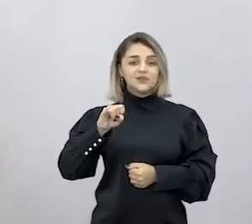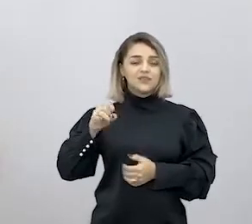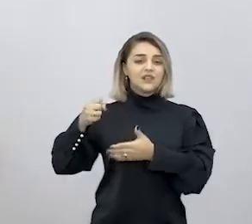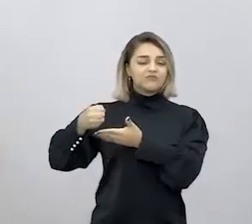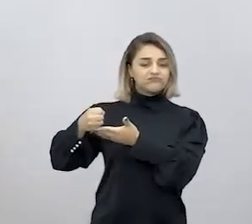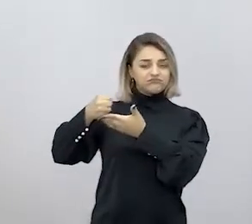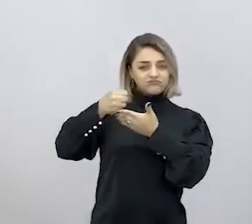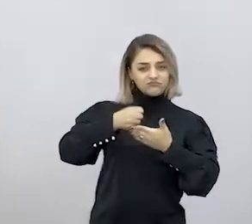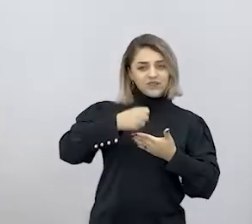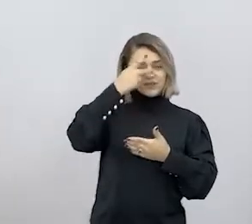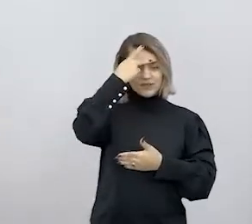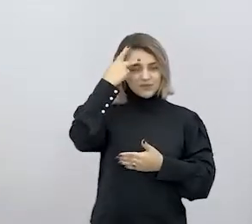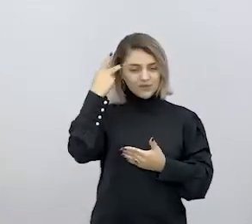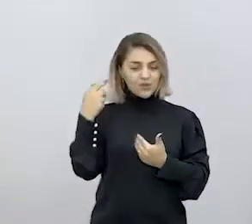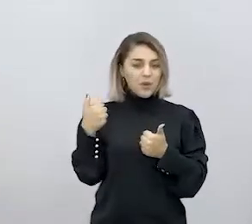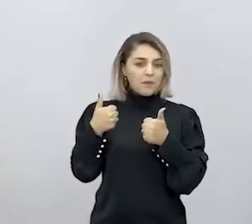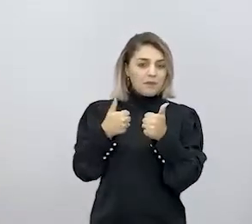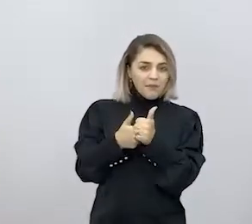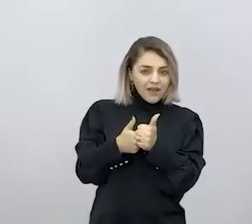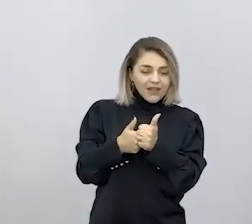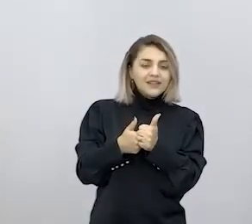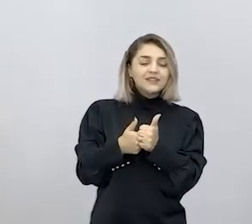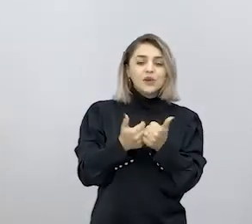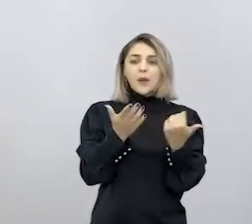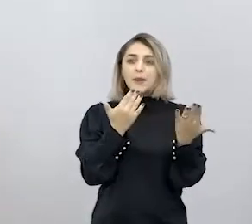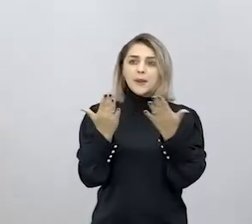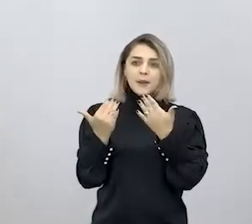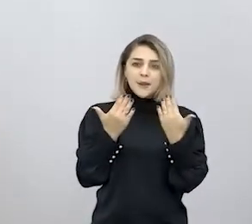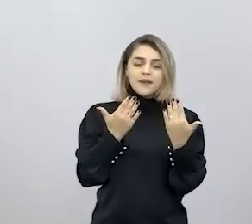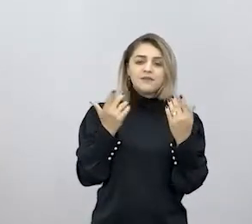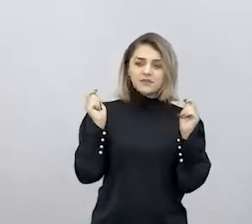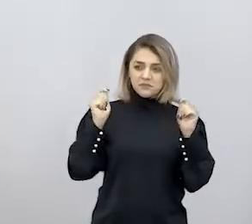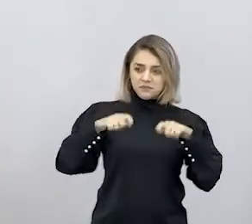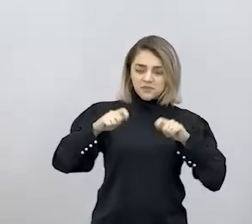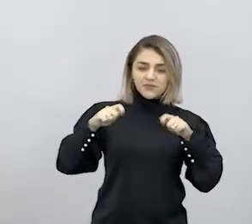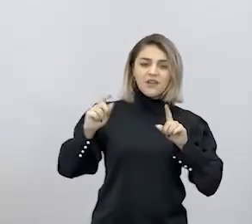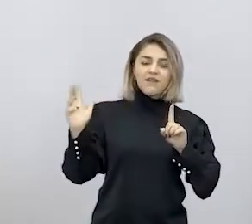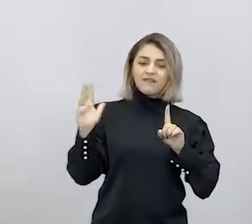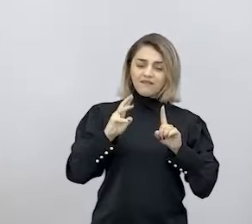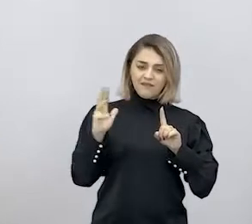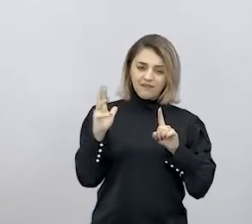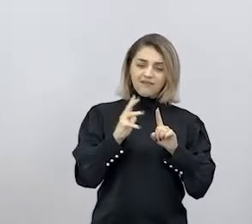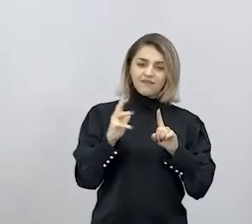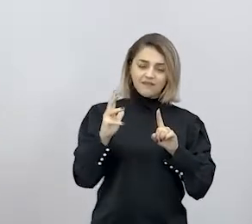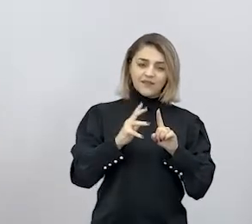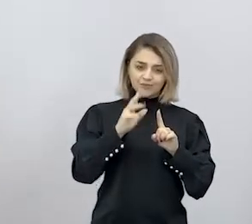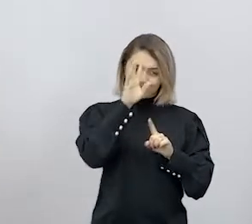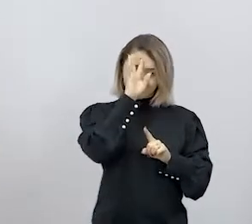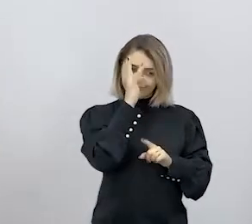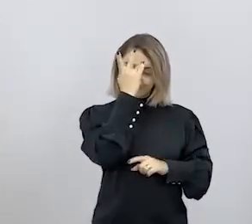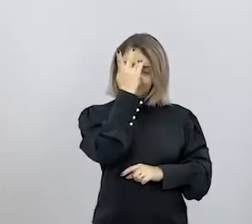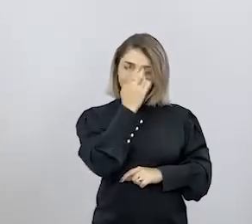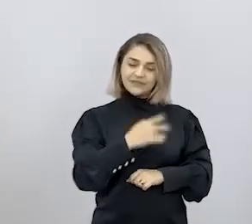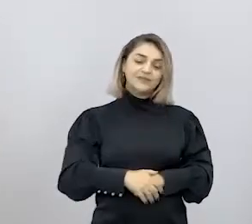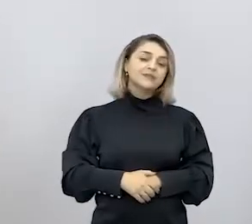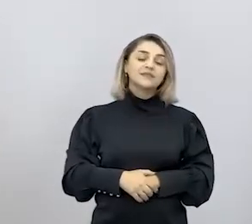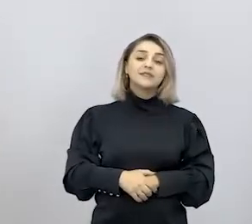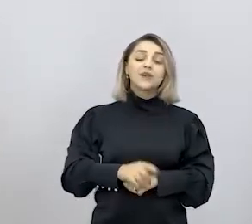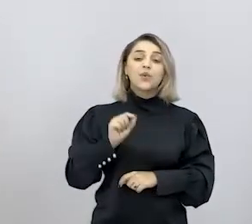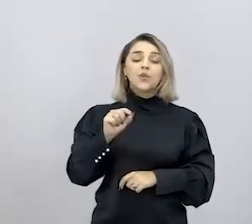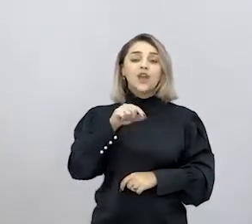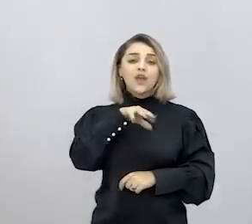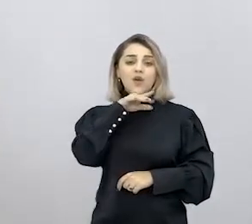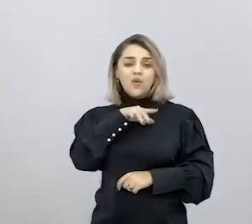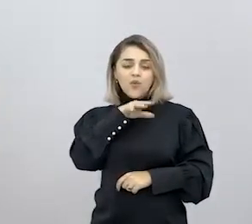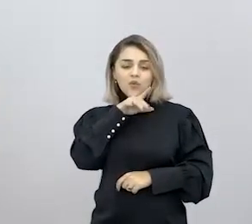para perto, a gente tem a possibilidade de convencer. Uma coisa muito ruim é você julgar